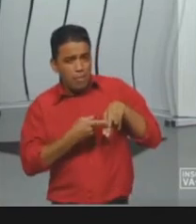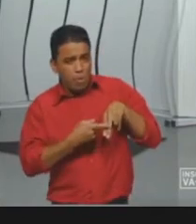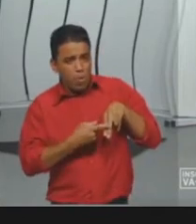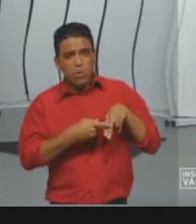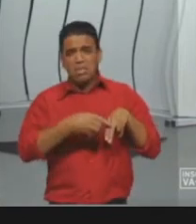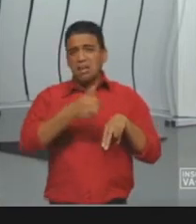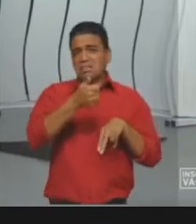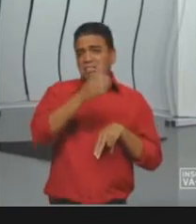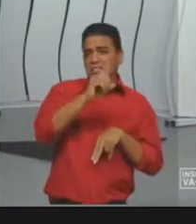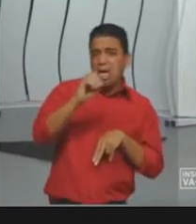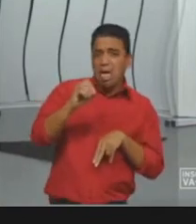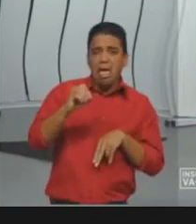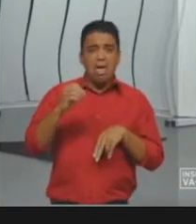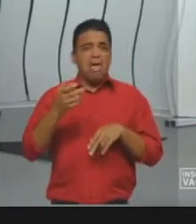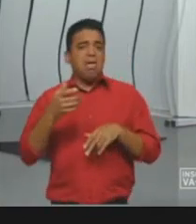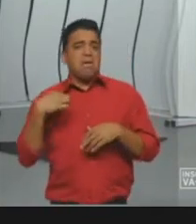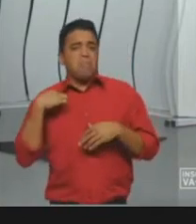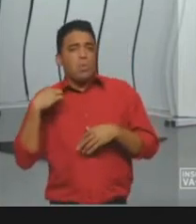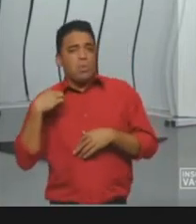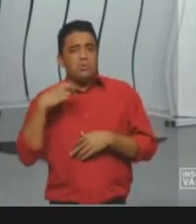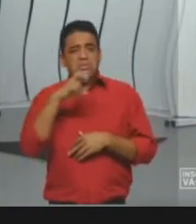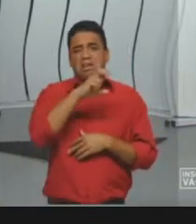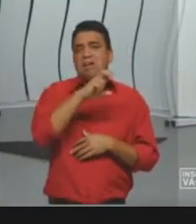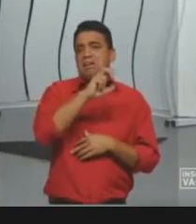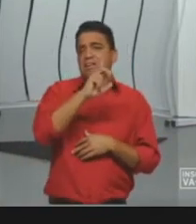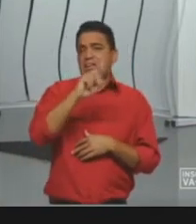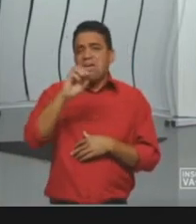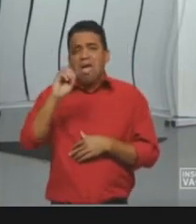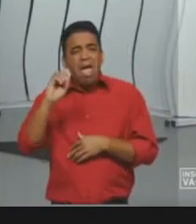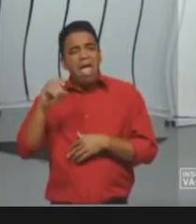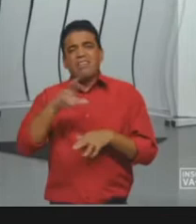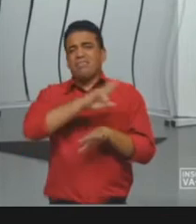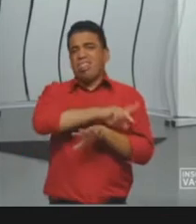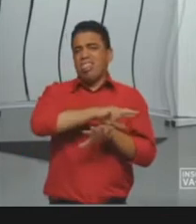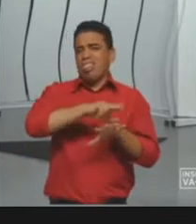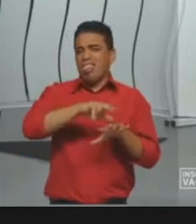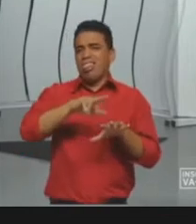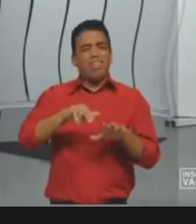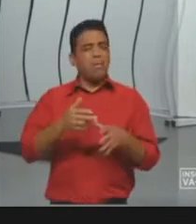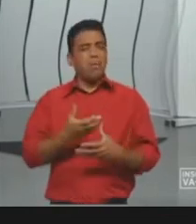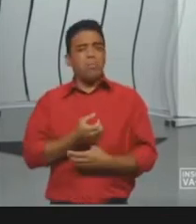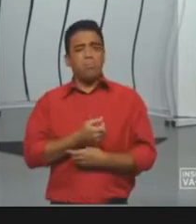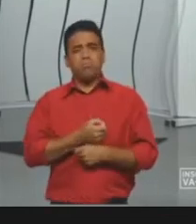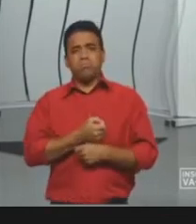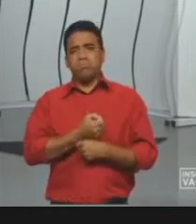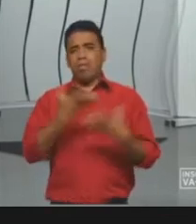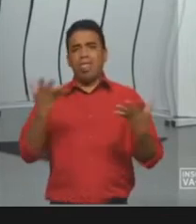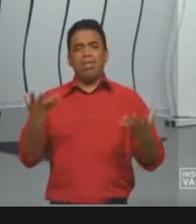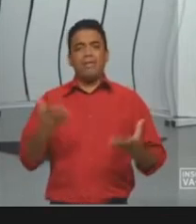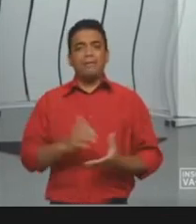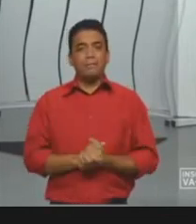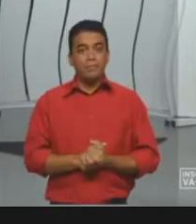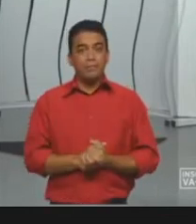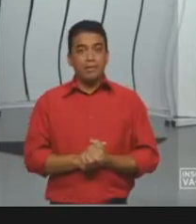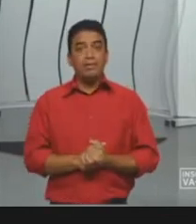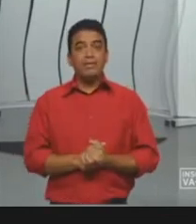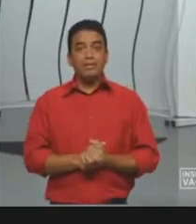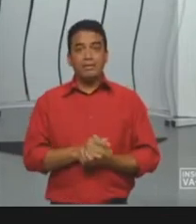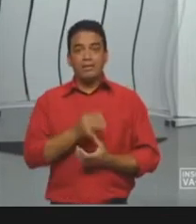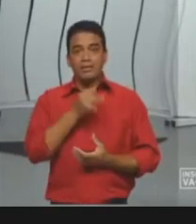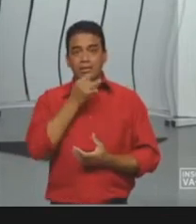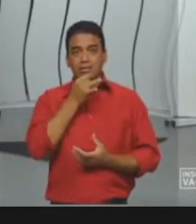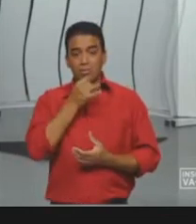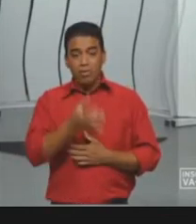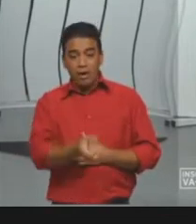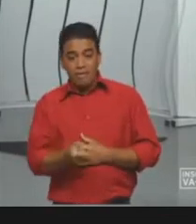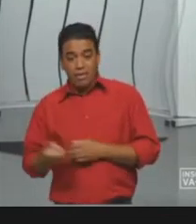blusas, 300 meias, 500 bonés, números altos. E você vai jogar isso tudo dentro de uma